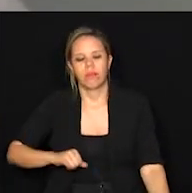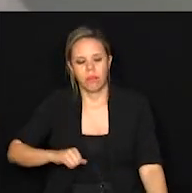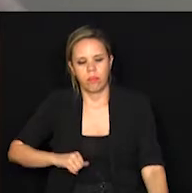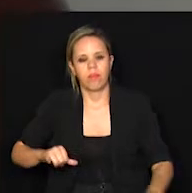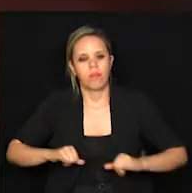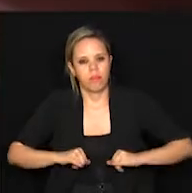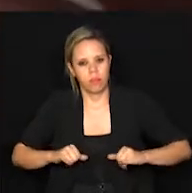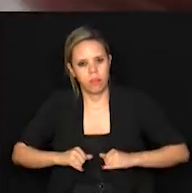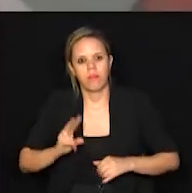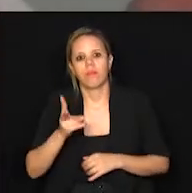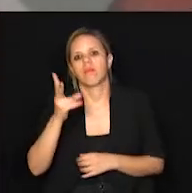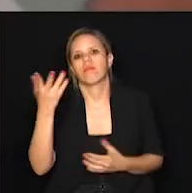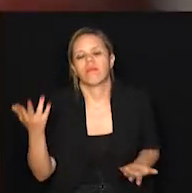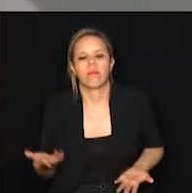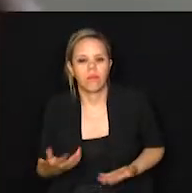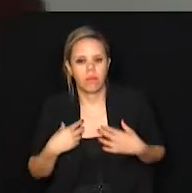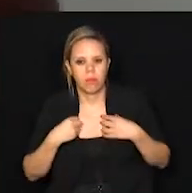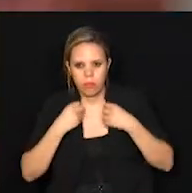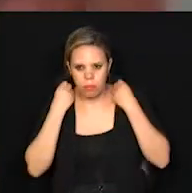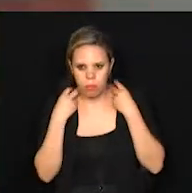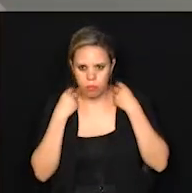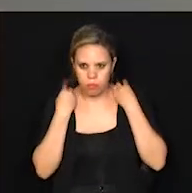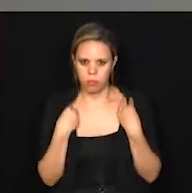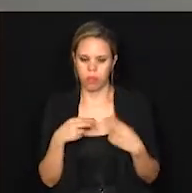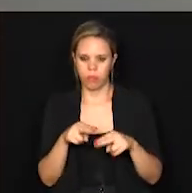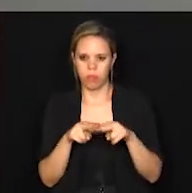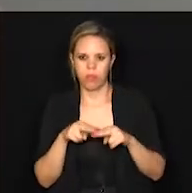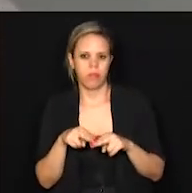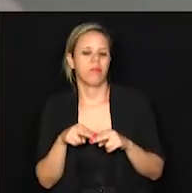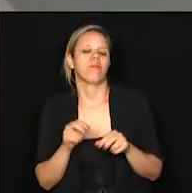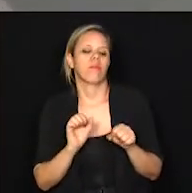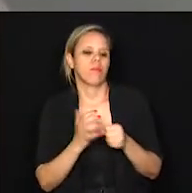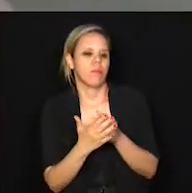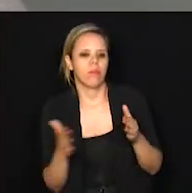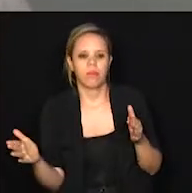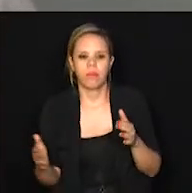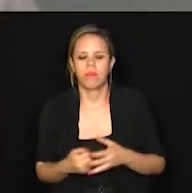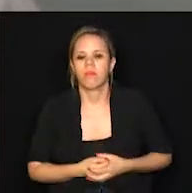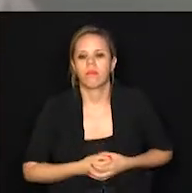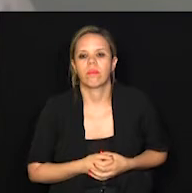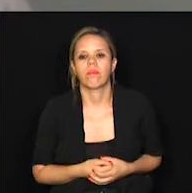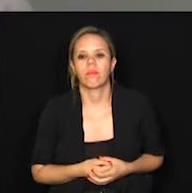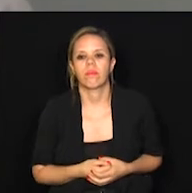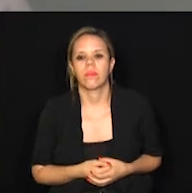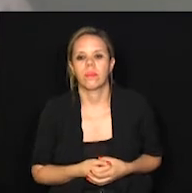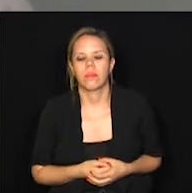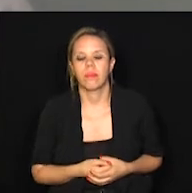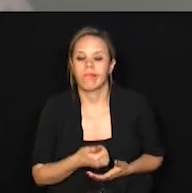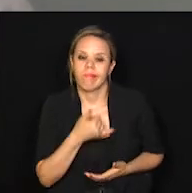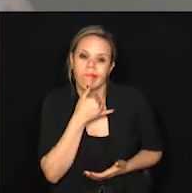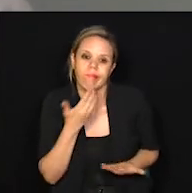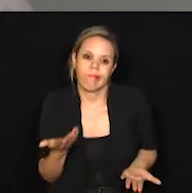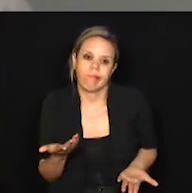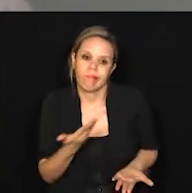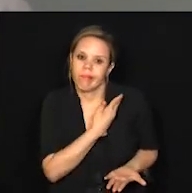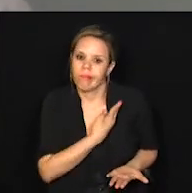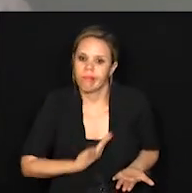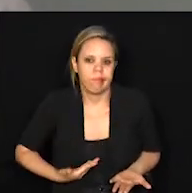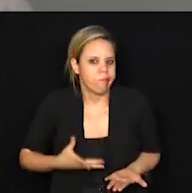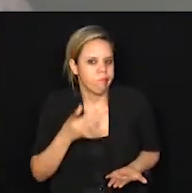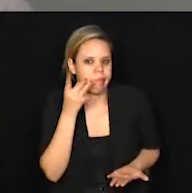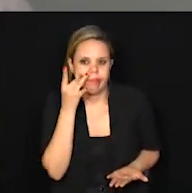Também dar uma boa tarde aos outros conselheiros que estão presentes. Eu vou falar pela